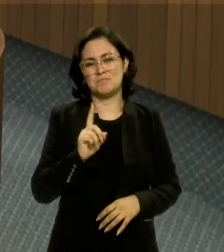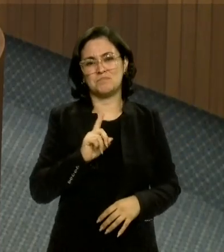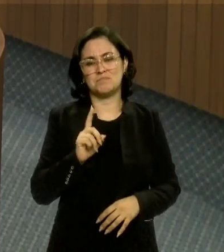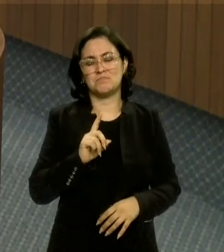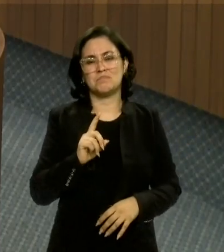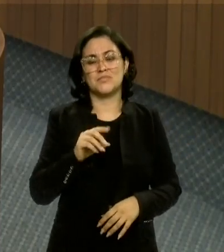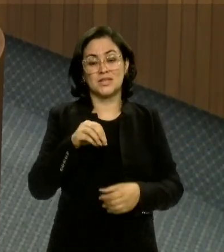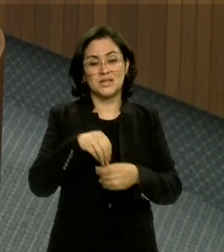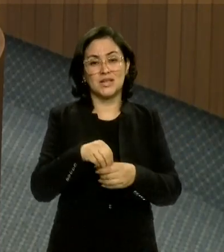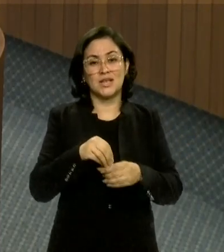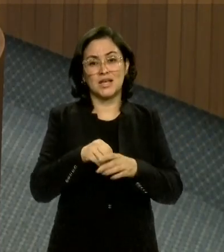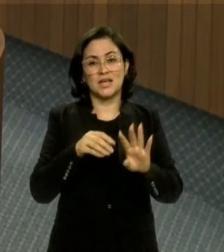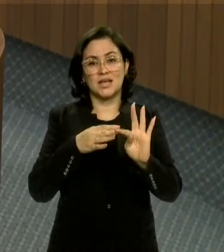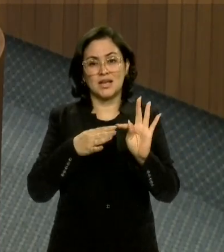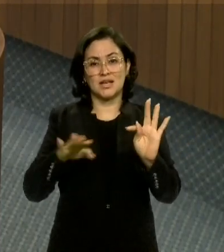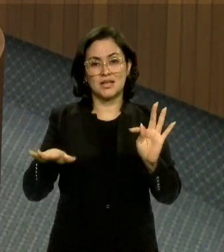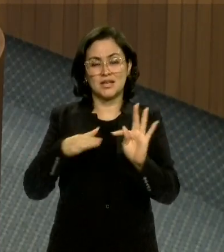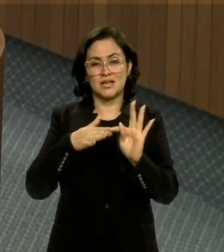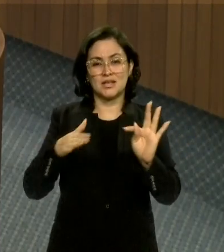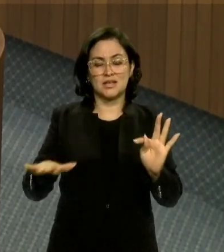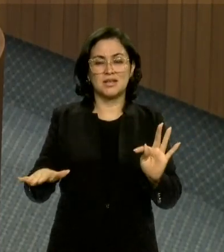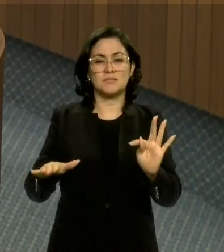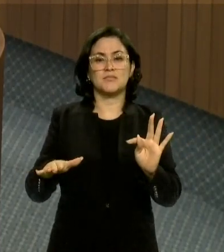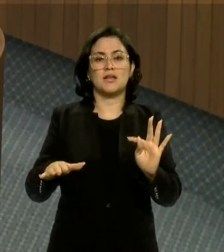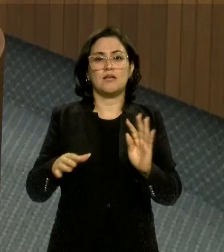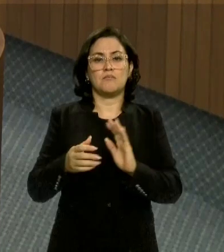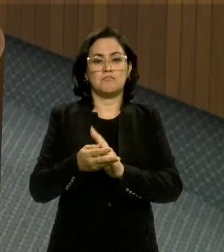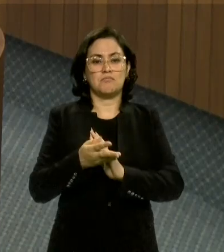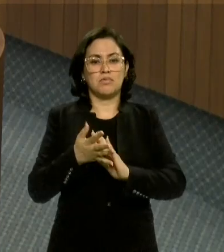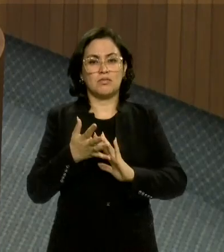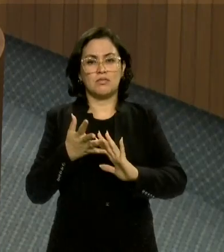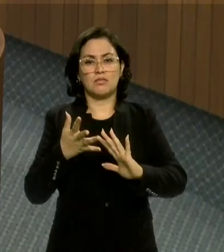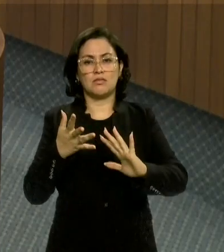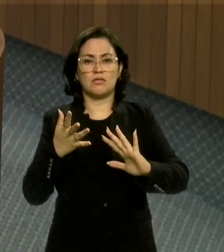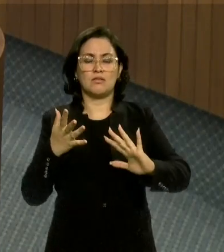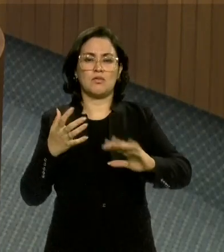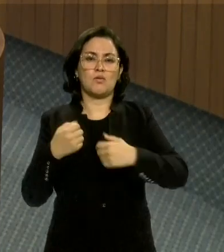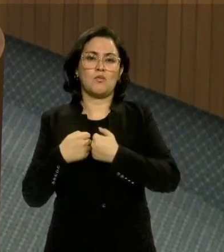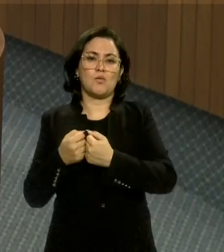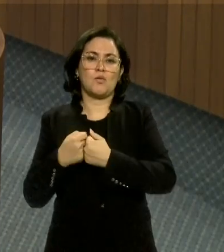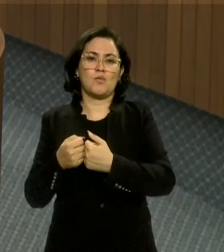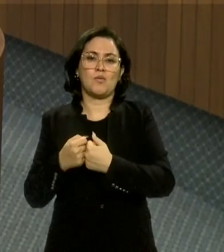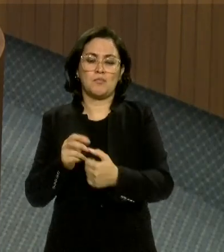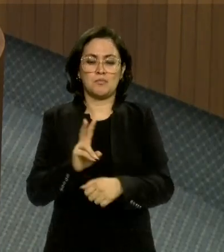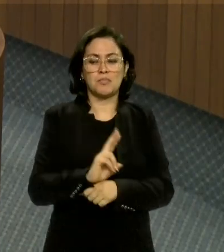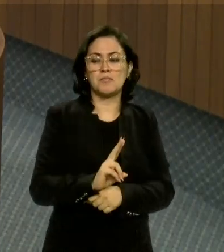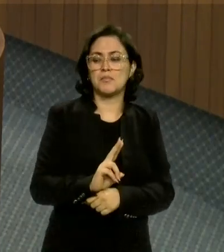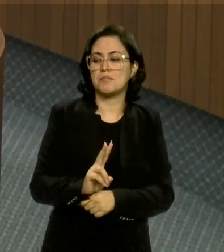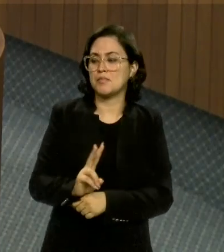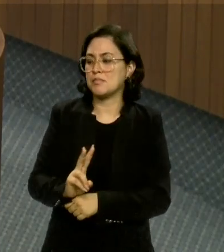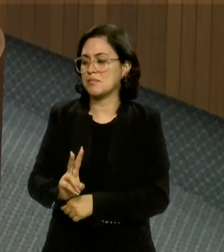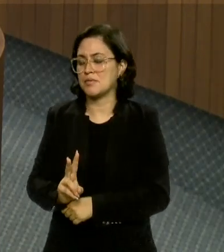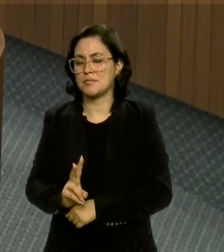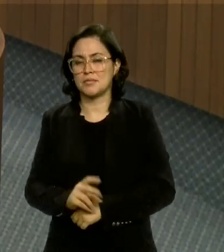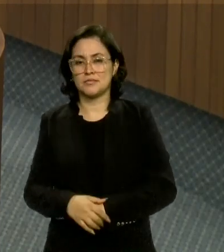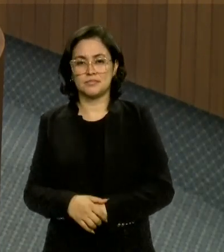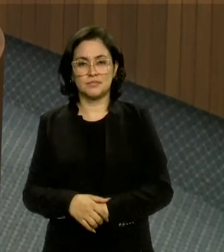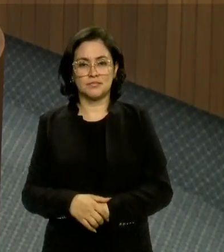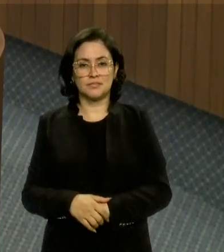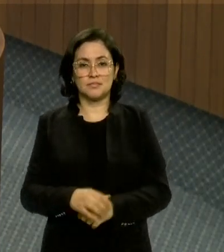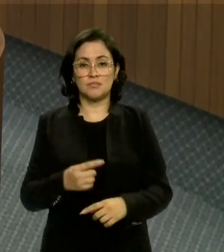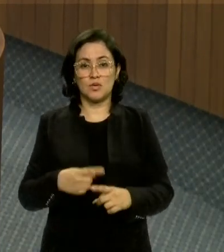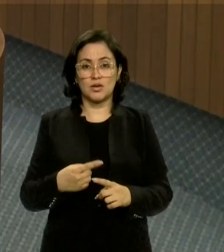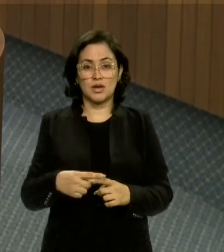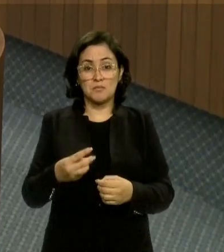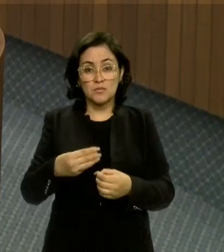altamente policialesca dentro do terminal do que qualquer coisa. Ele não tem efetivo para isso,